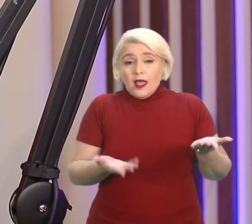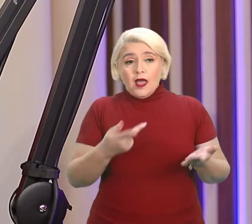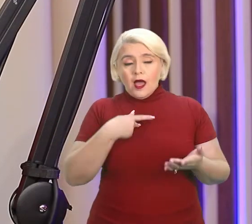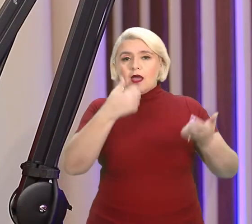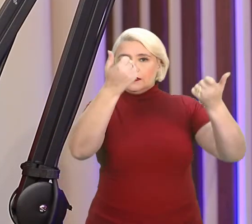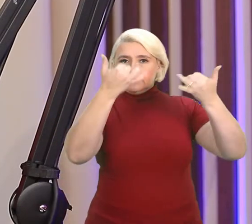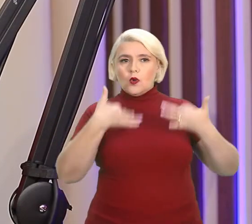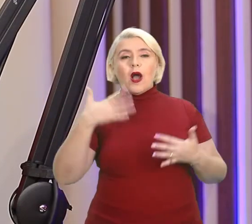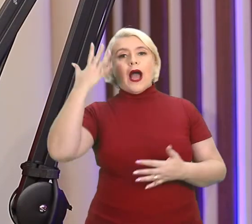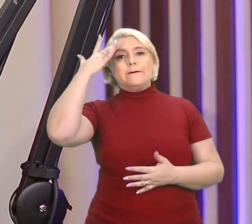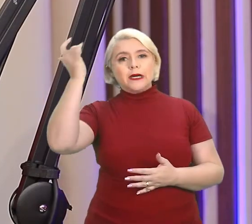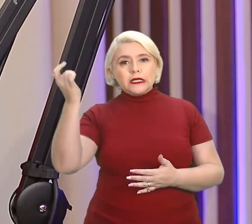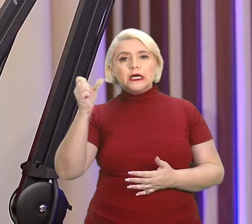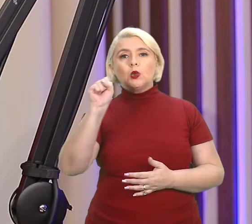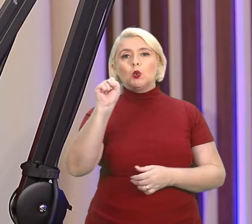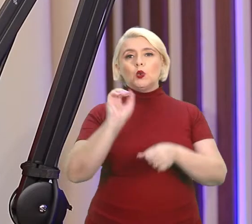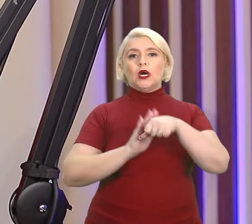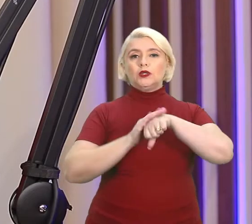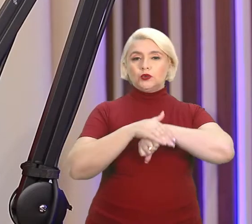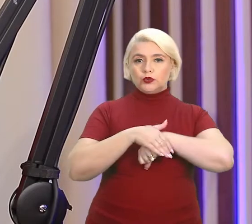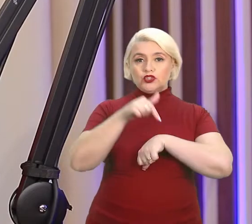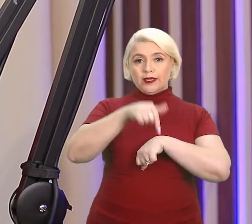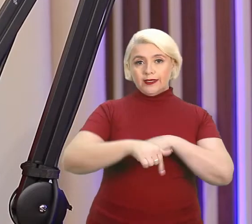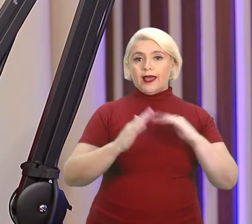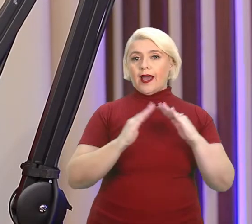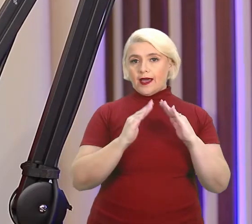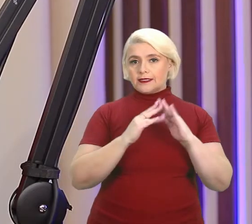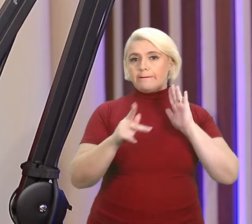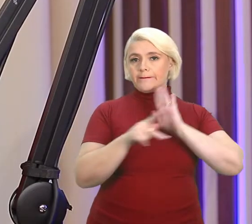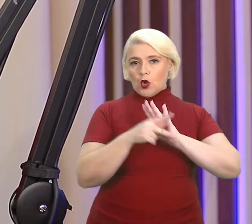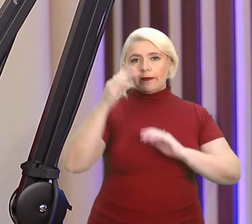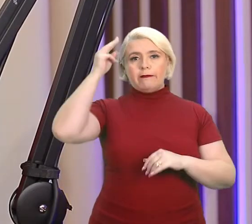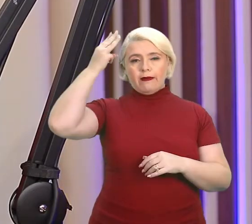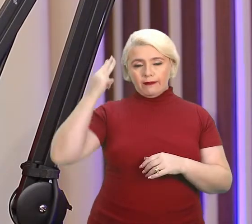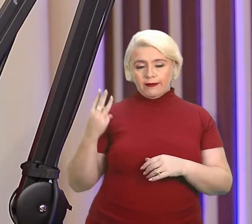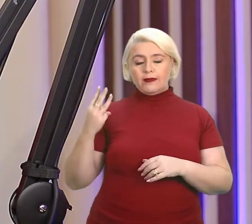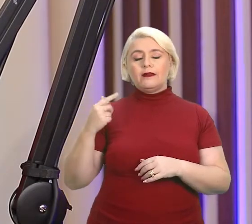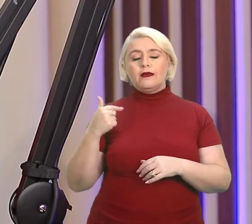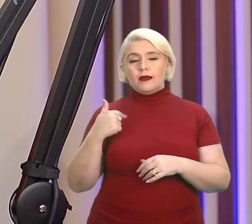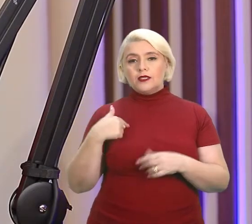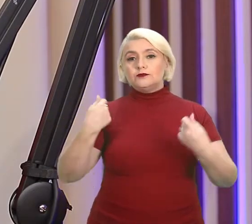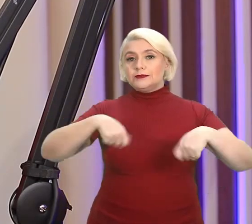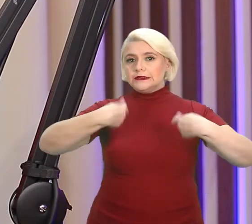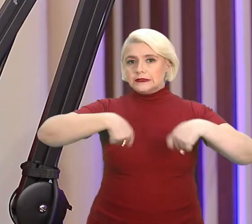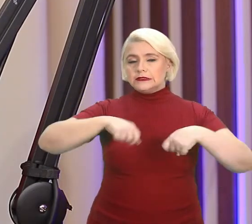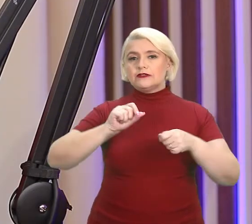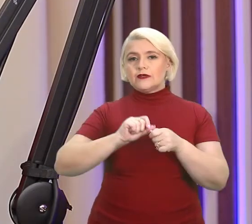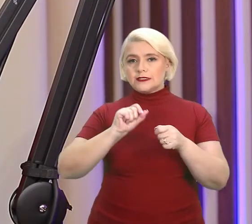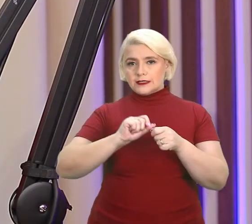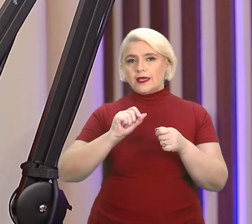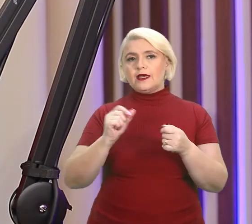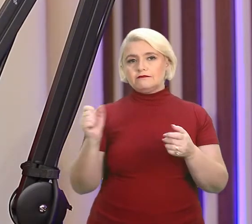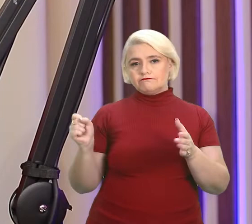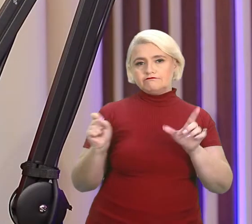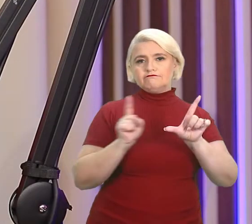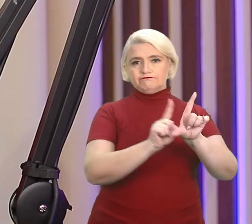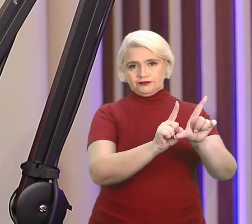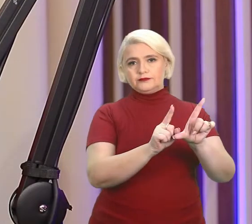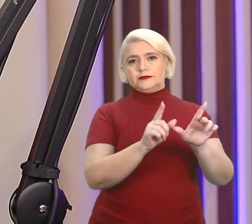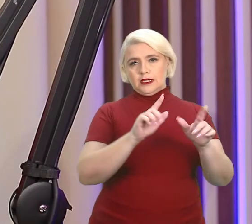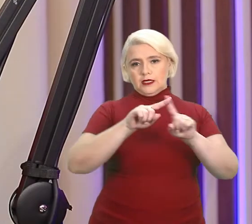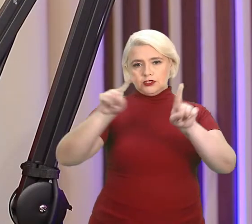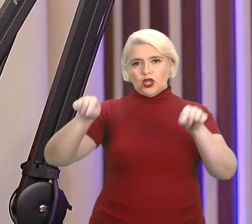ser amanhã, às 8 horas, aqui na casa dela, e a gente precisa de fazer isso porque ela quer